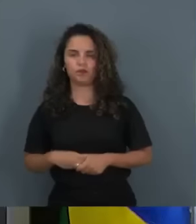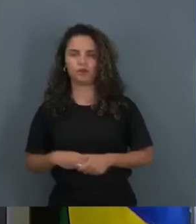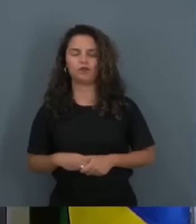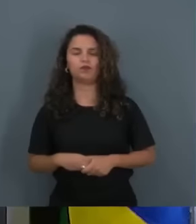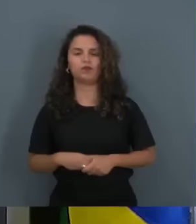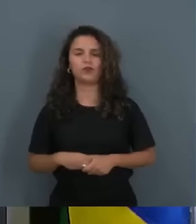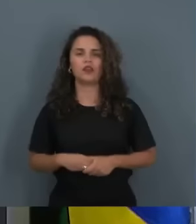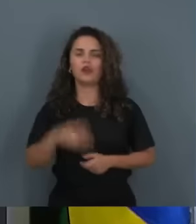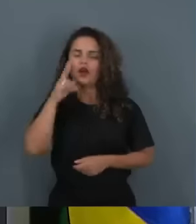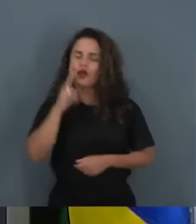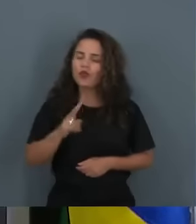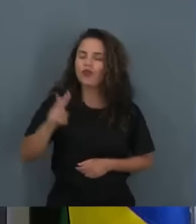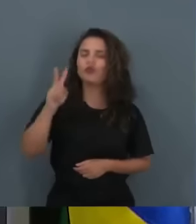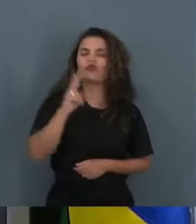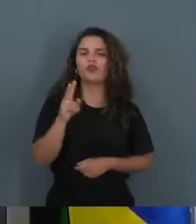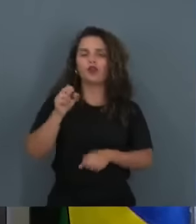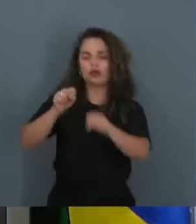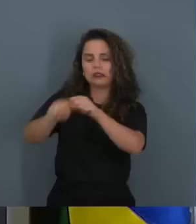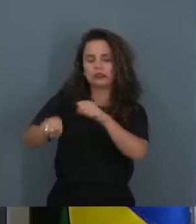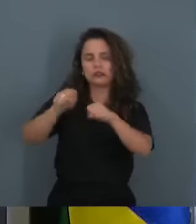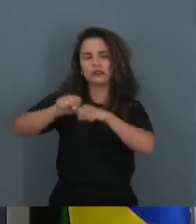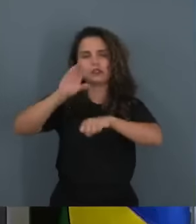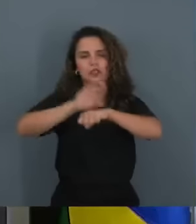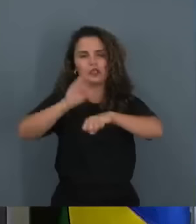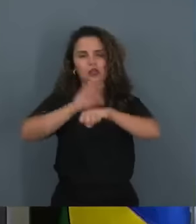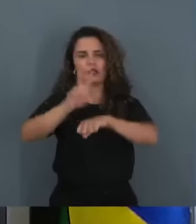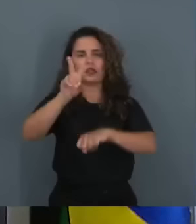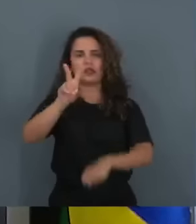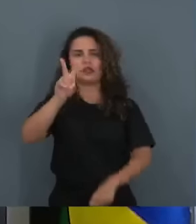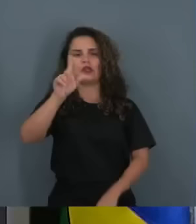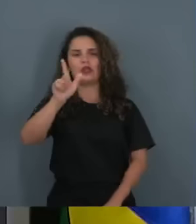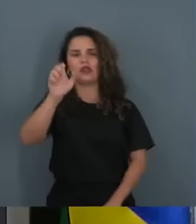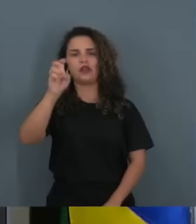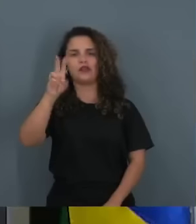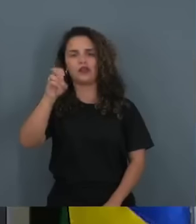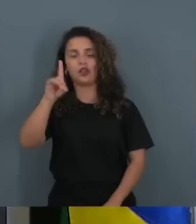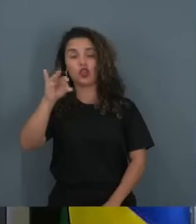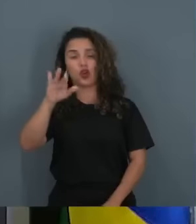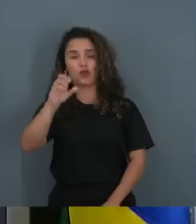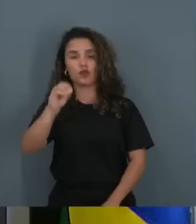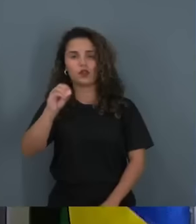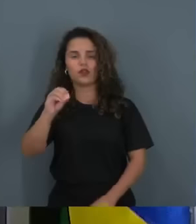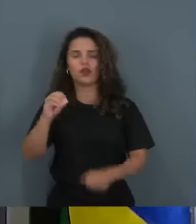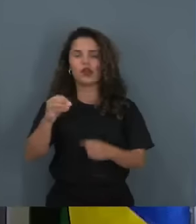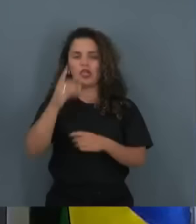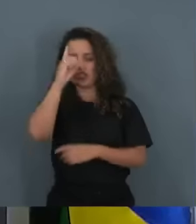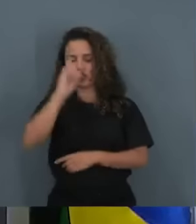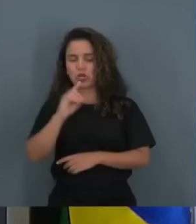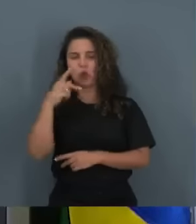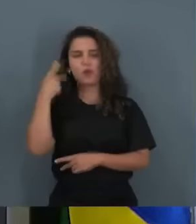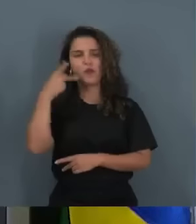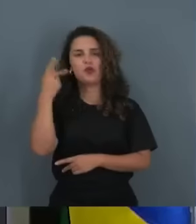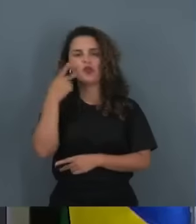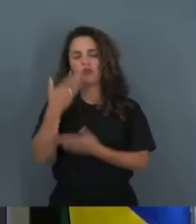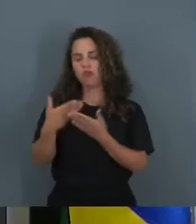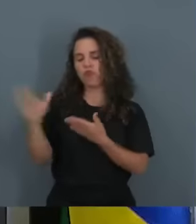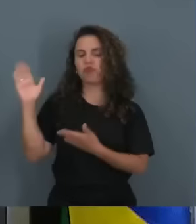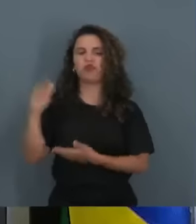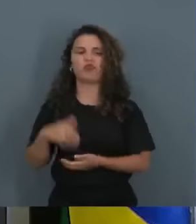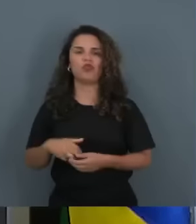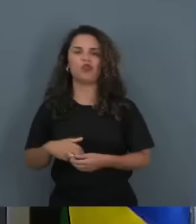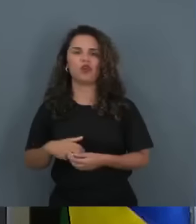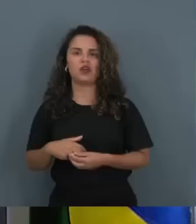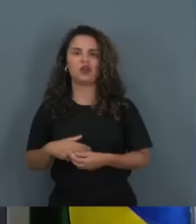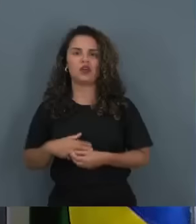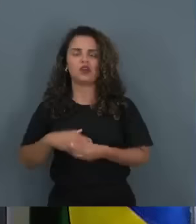A gente viu Lewandowski rasgar a Constituição aqui no impeachment da Dilma, deixou os direitos políticos dela. A gente está vendo